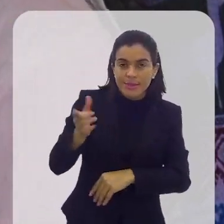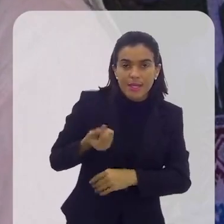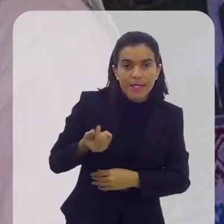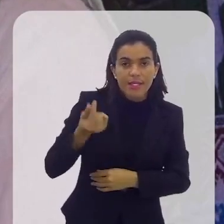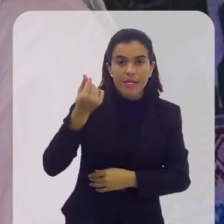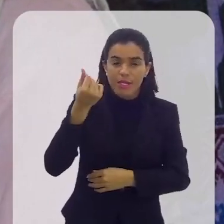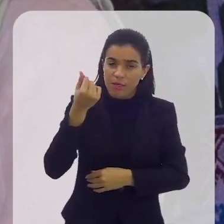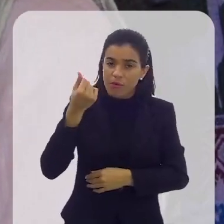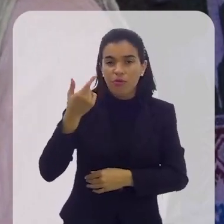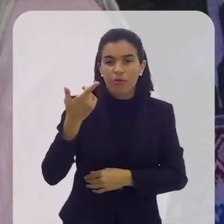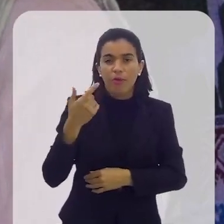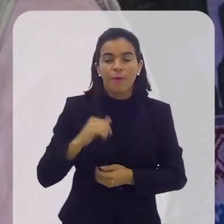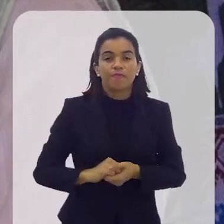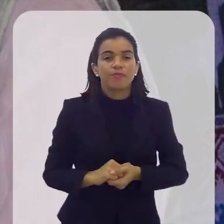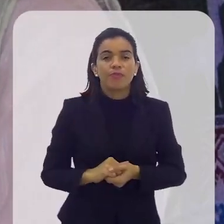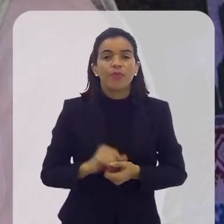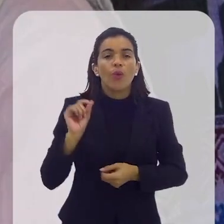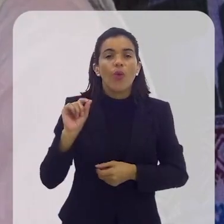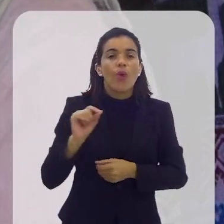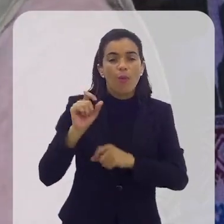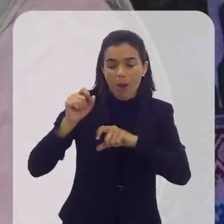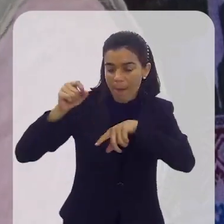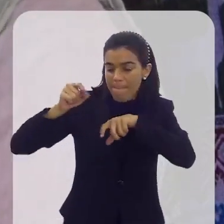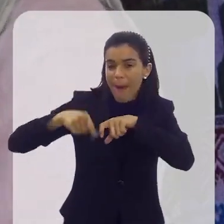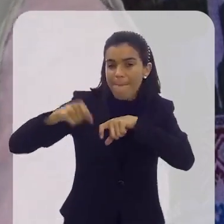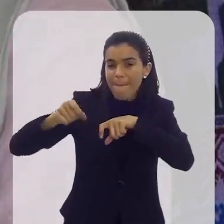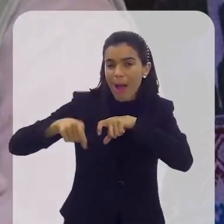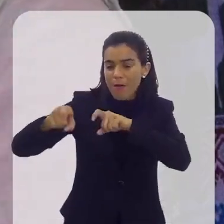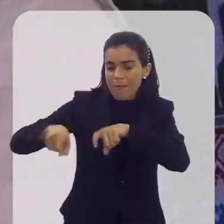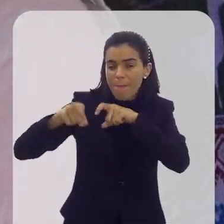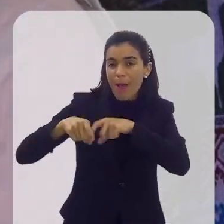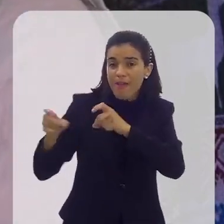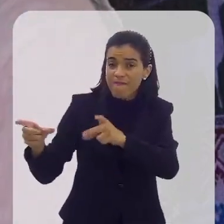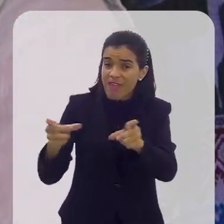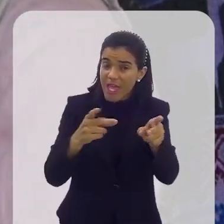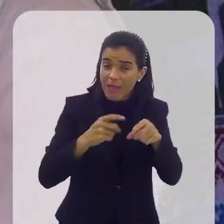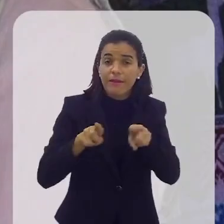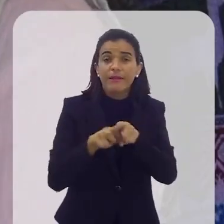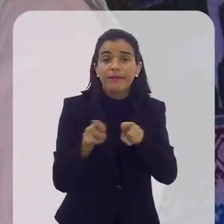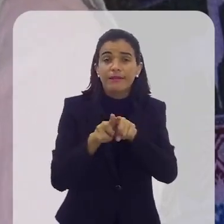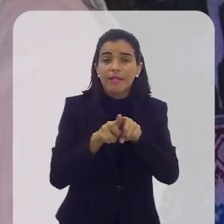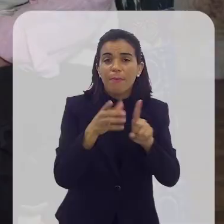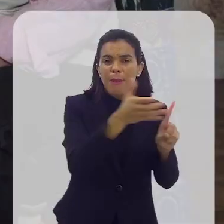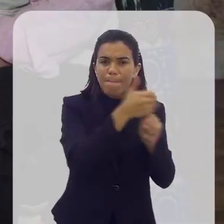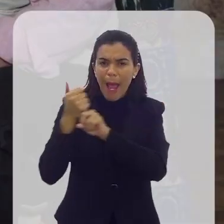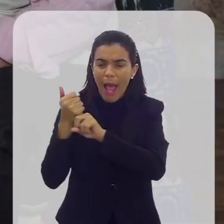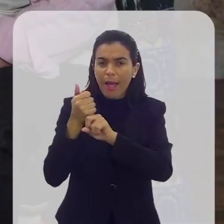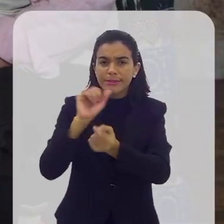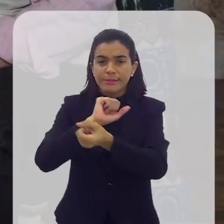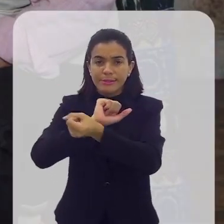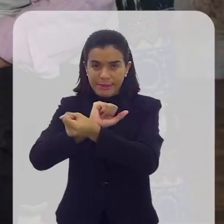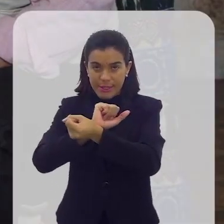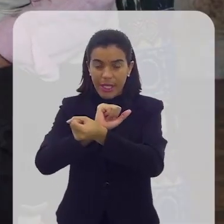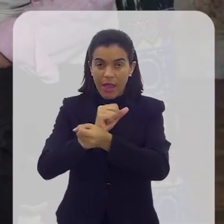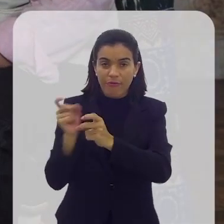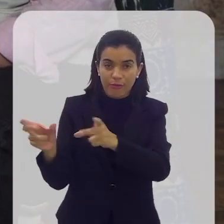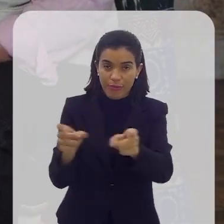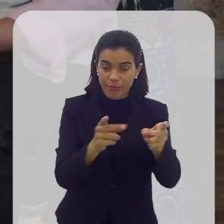uma riqueza sustentada em cima da agricultura, do comércio e do tráfico de escravos. E esse